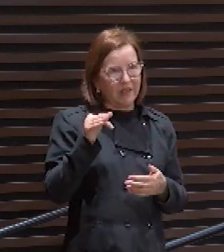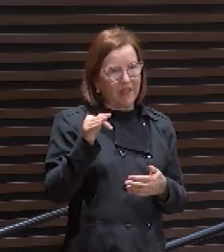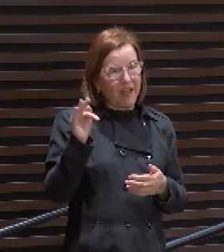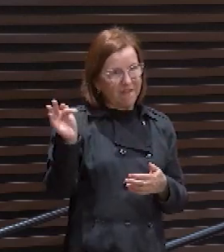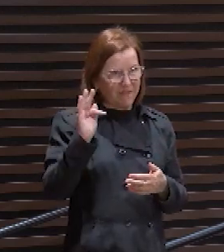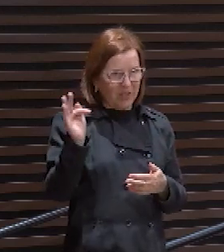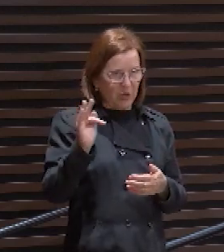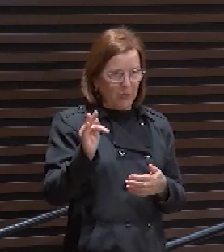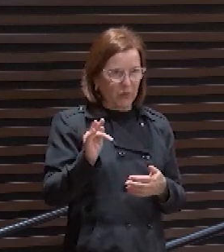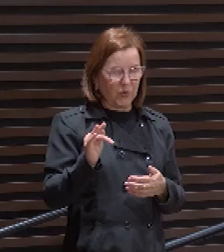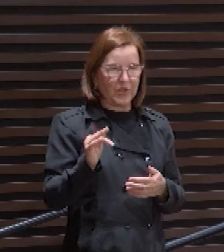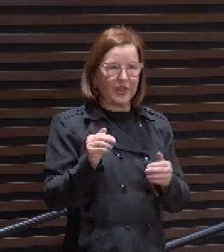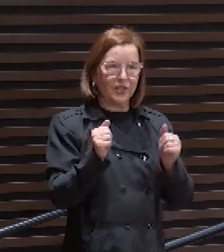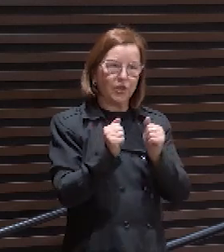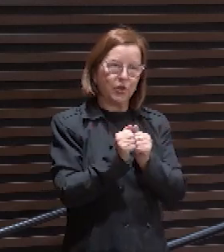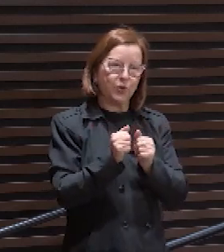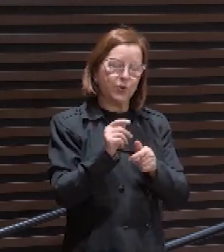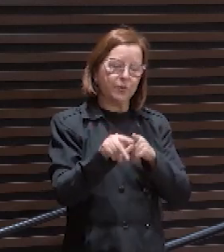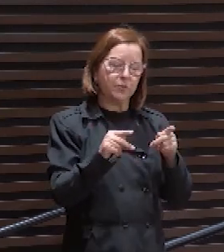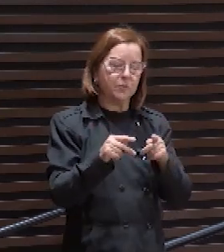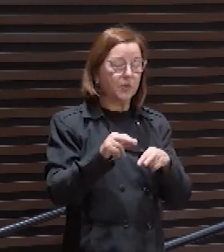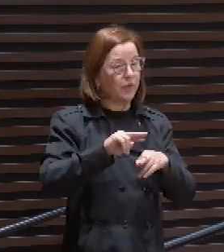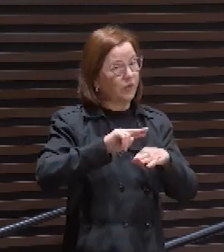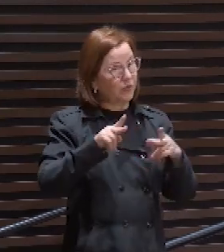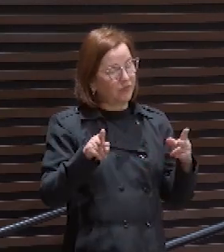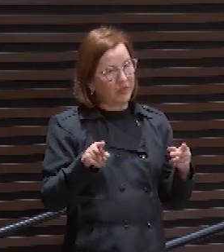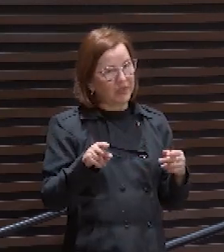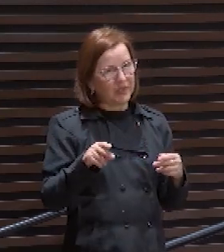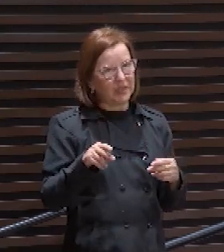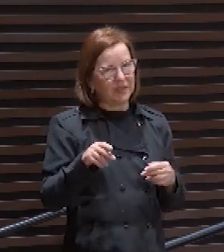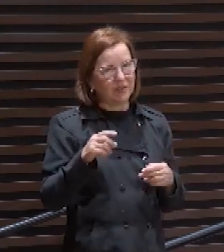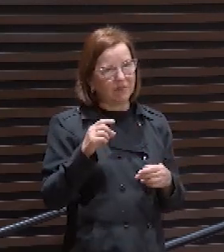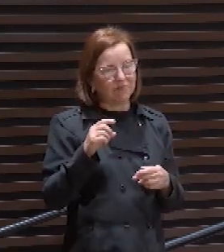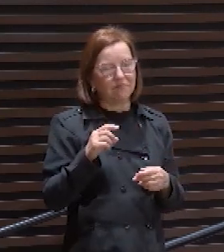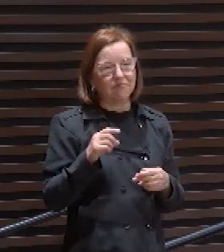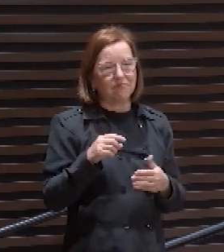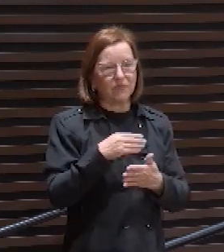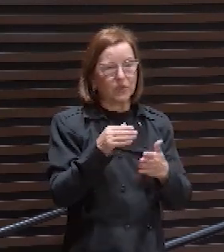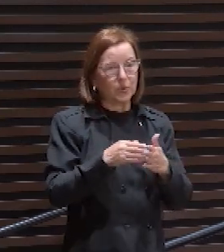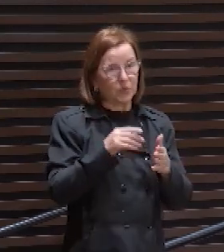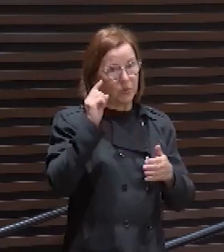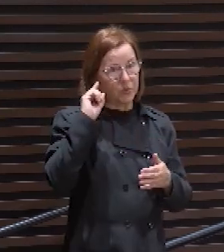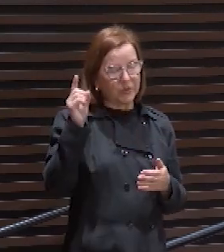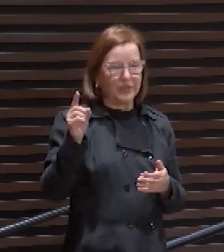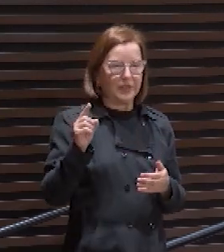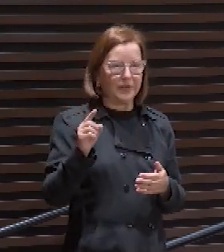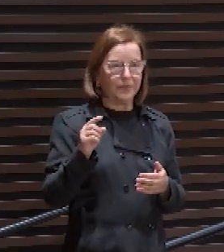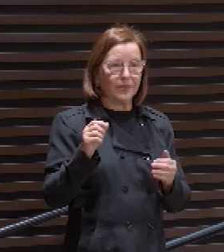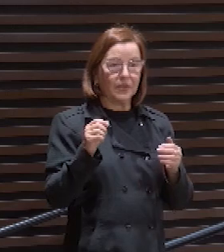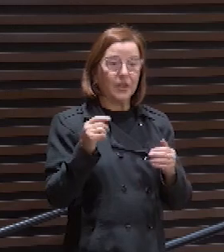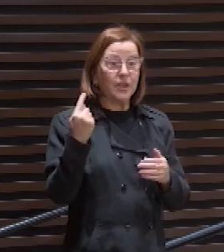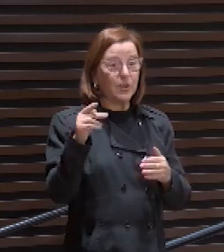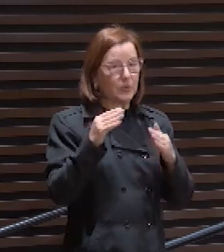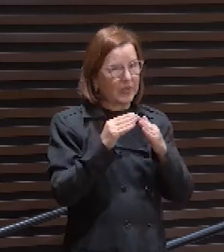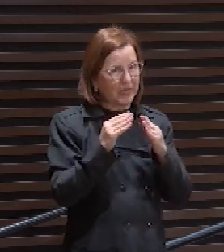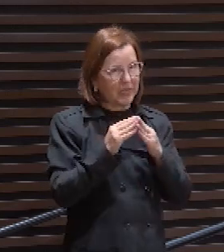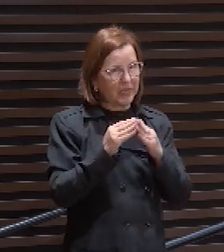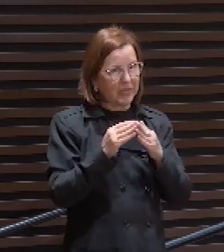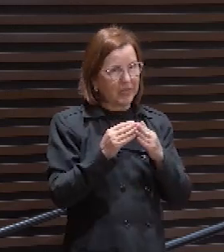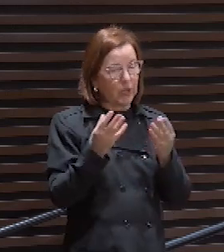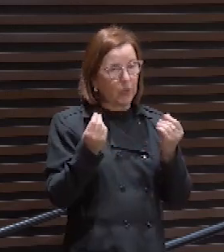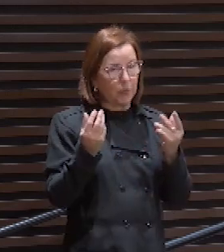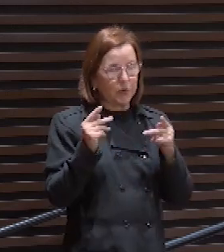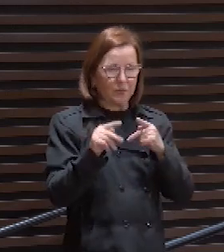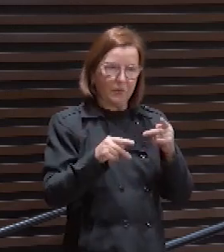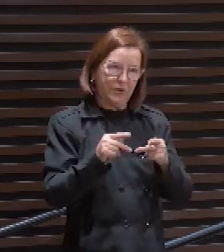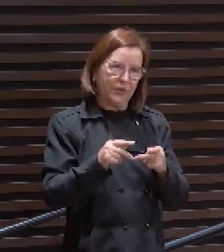na sua casa, no meio dos seus parentes. Quando você está com eles ao longo da semana, muitos têm famílias e parentes que não são